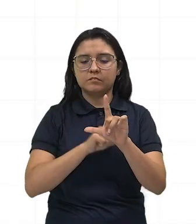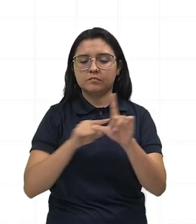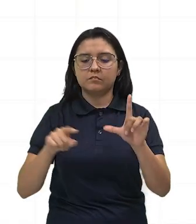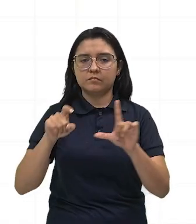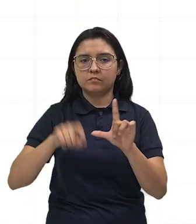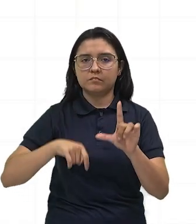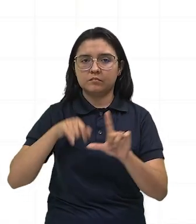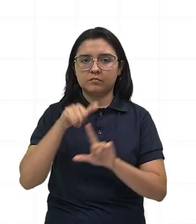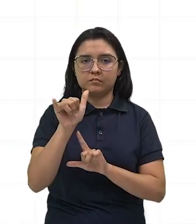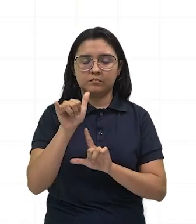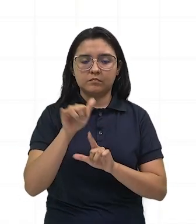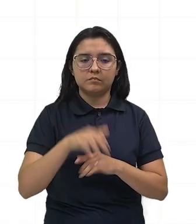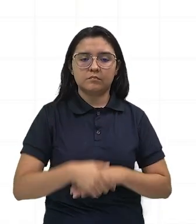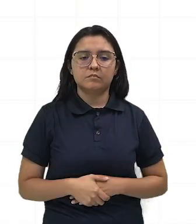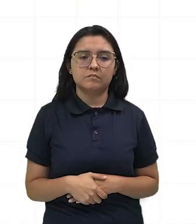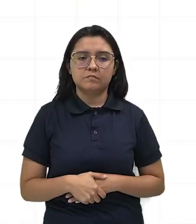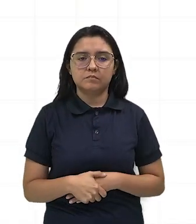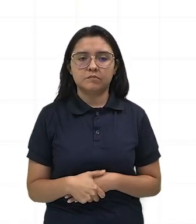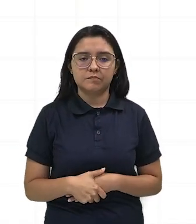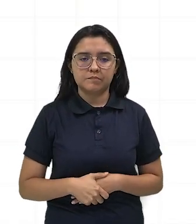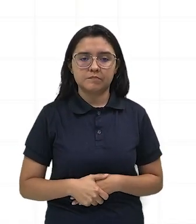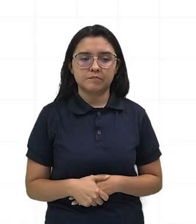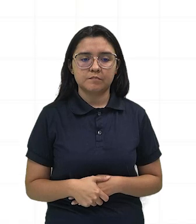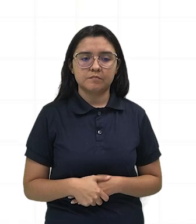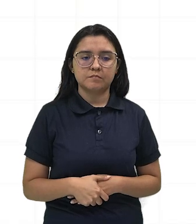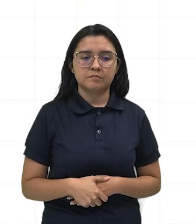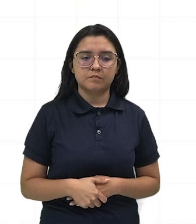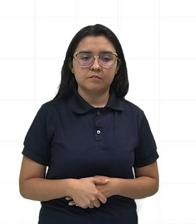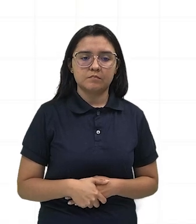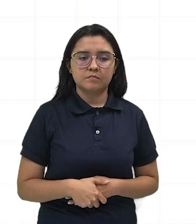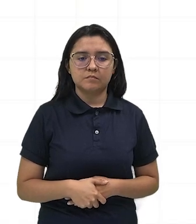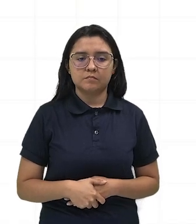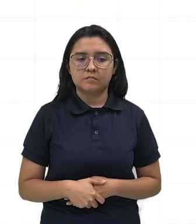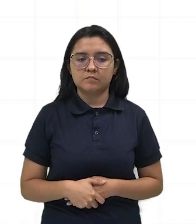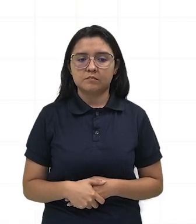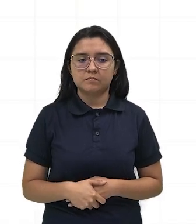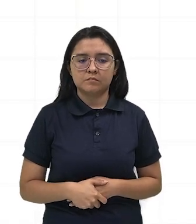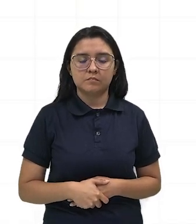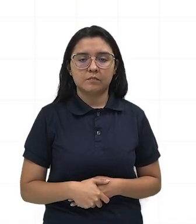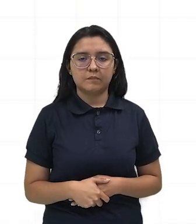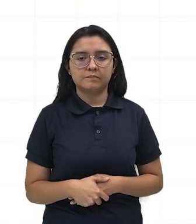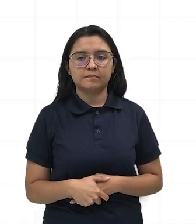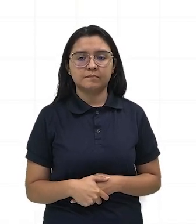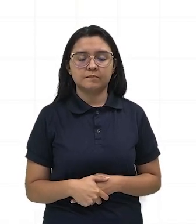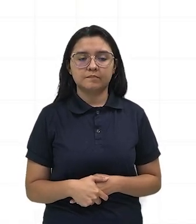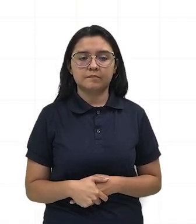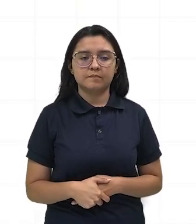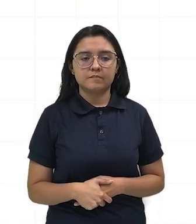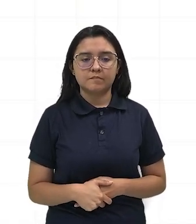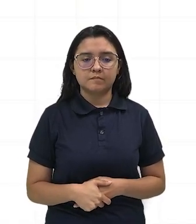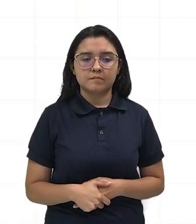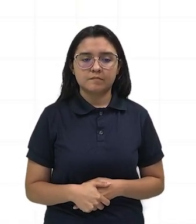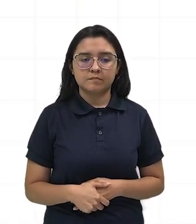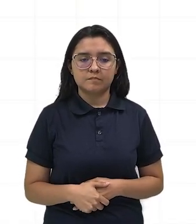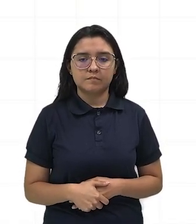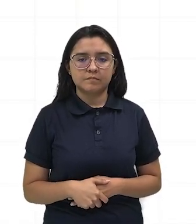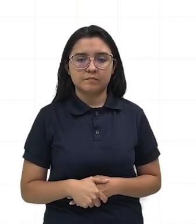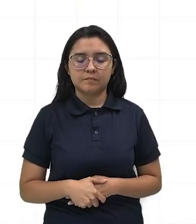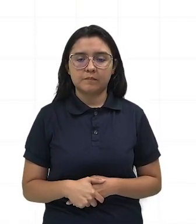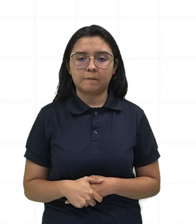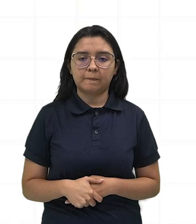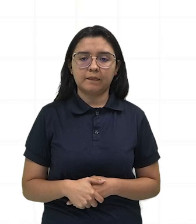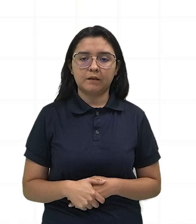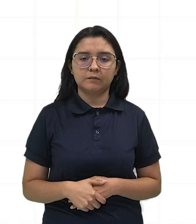do René Descartes, né? Foi essa a ideia lá ainda de Descartes. Genial, não é